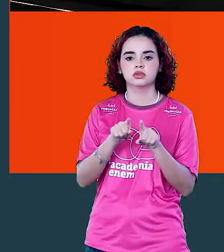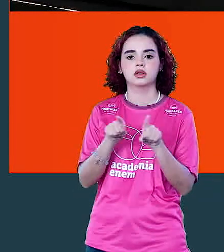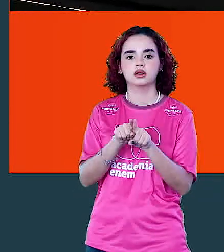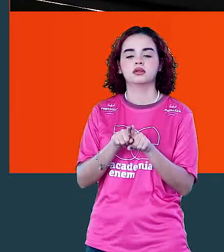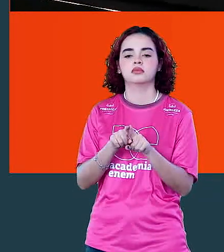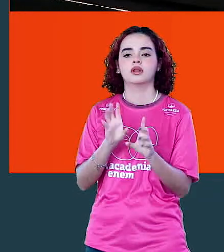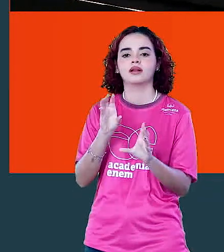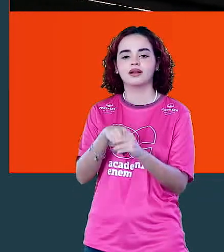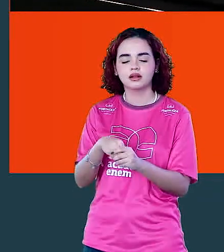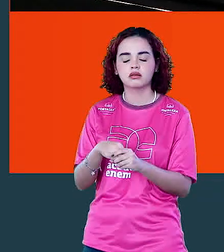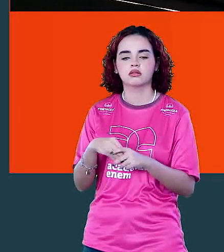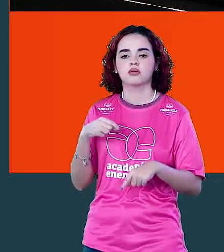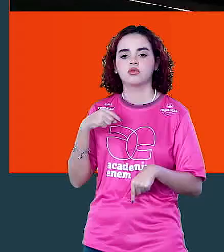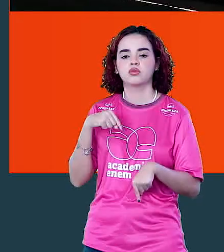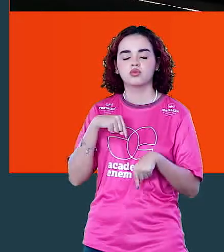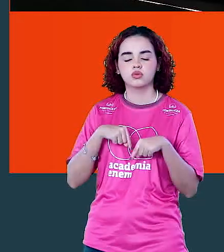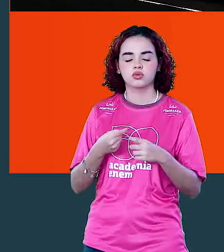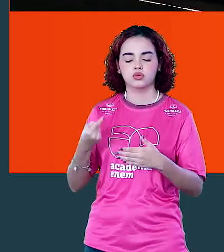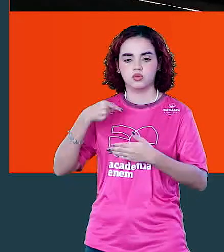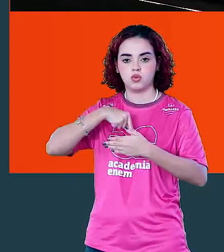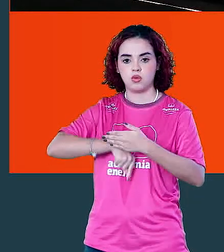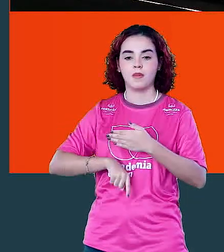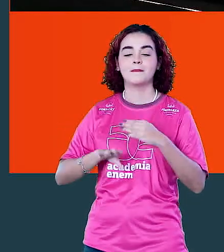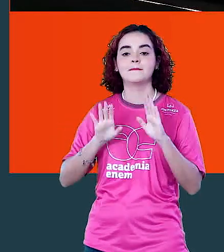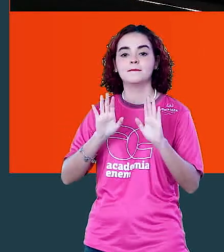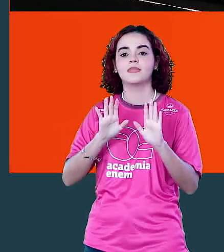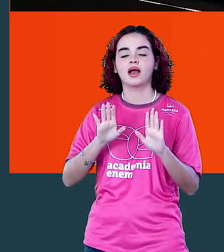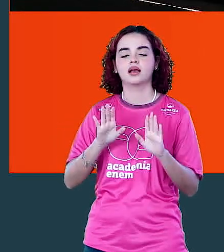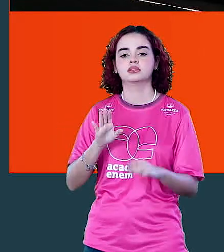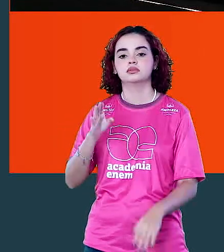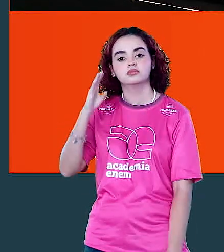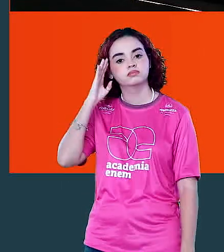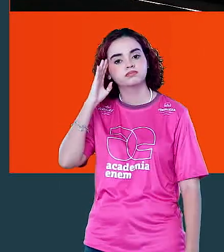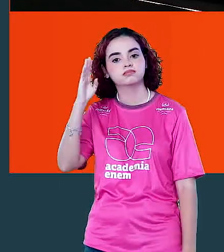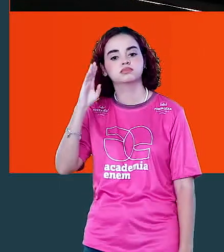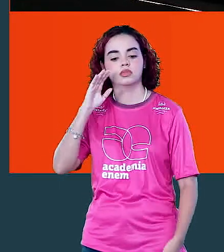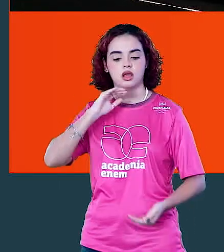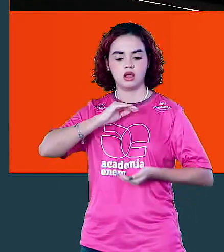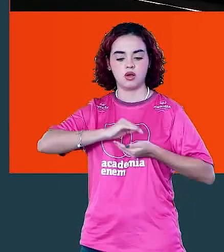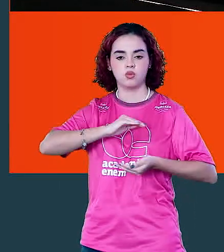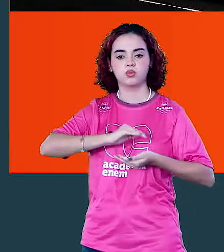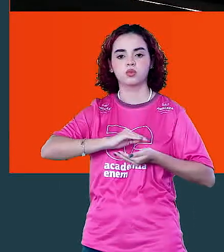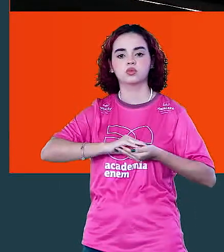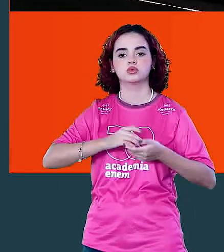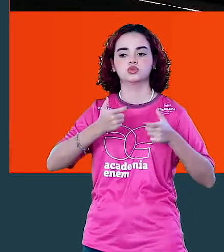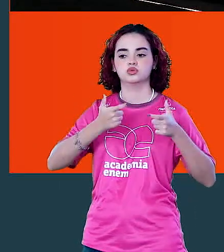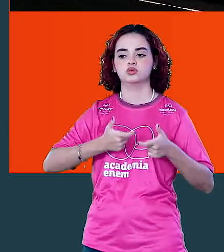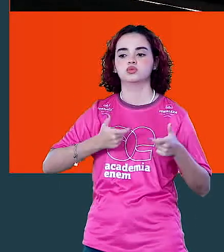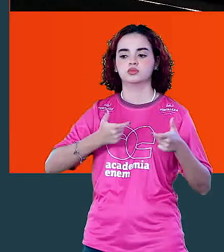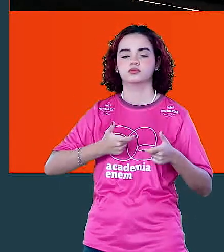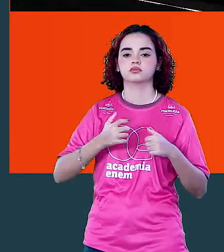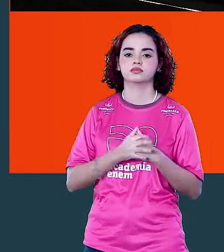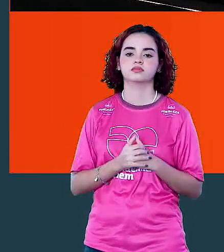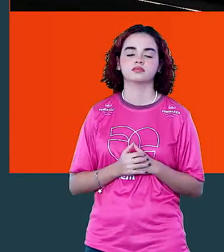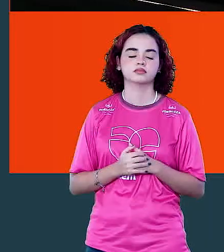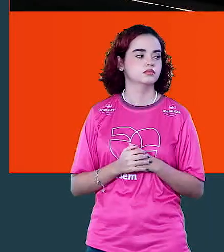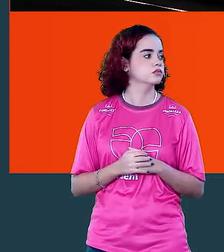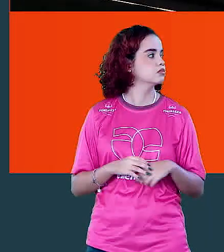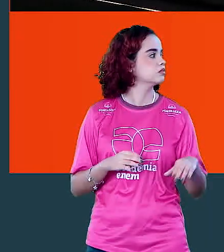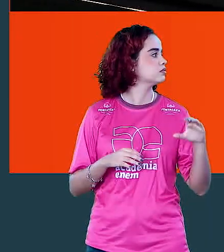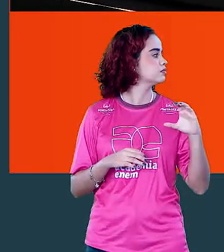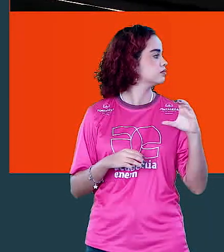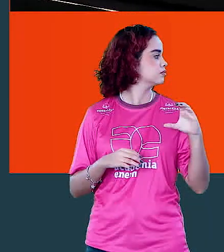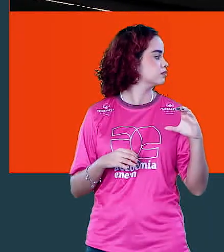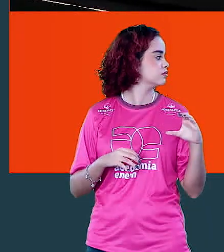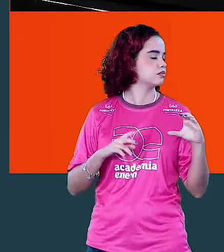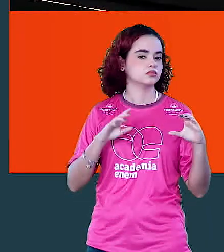lá. Mas a questão falou preferencialmente, ou seja, onde tem um maior acúmulo, né? C, epitelial.